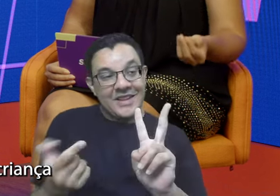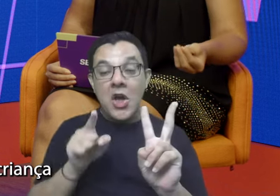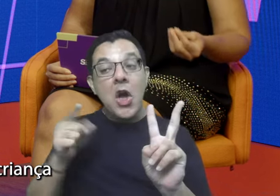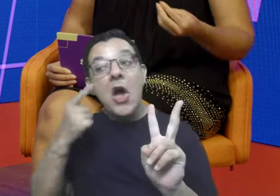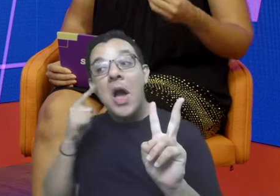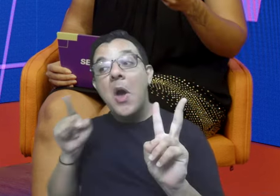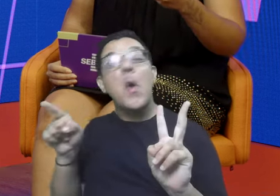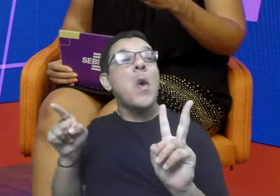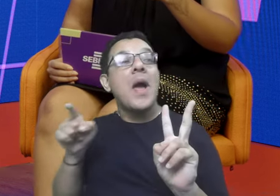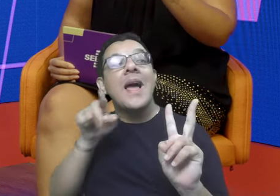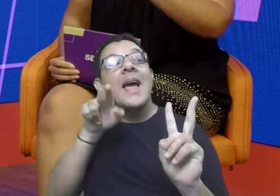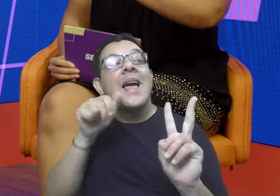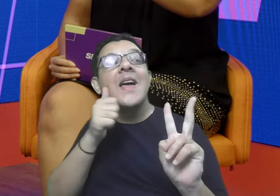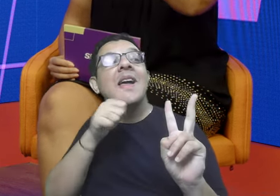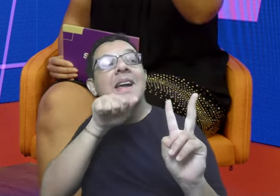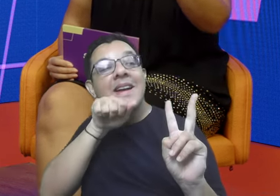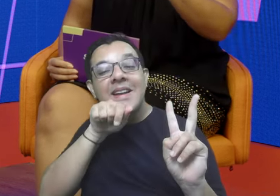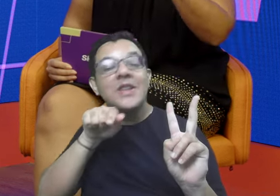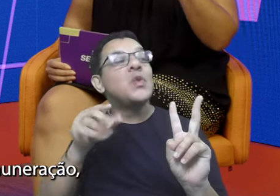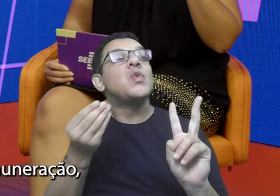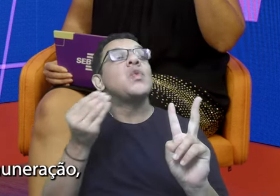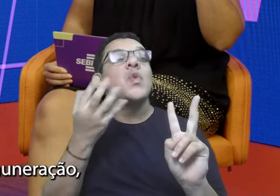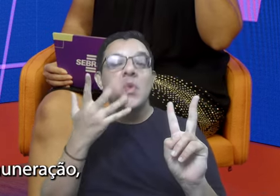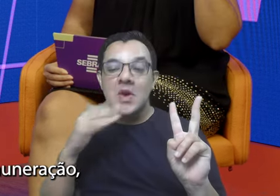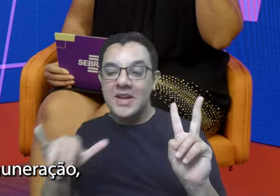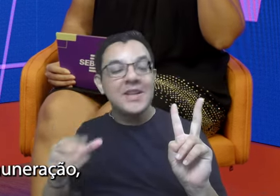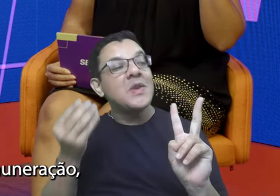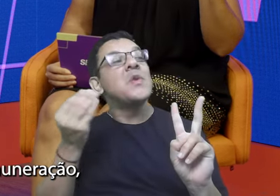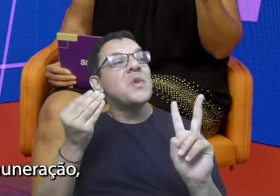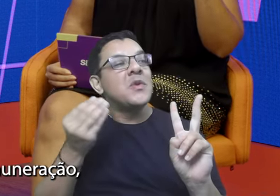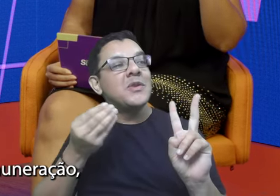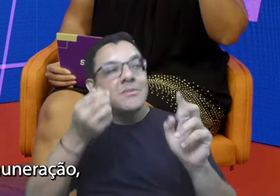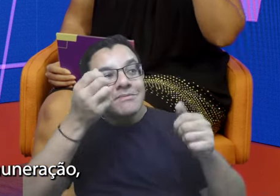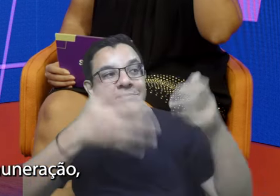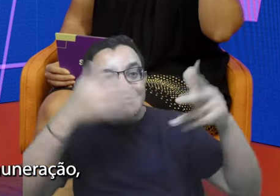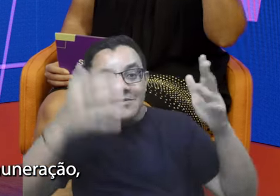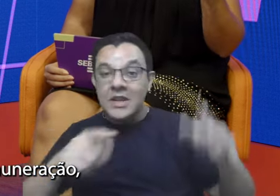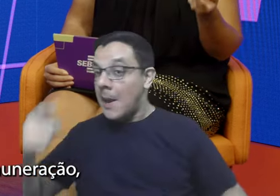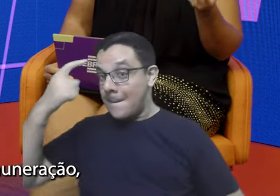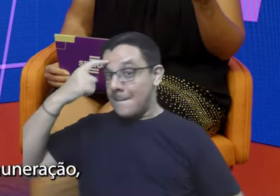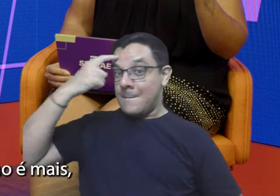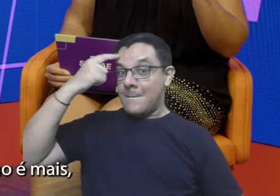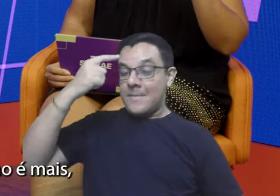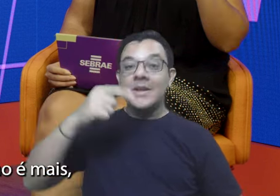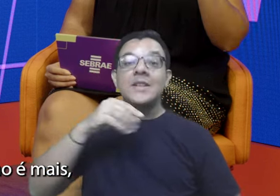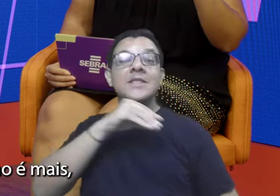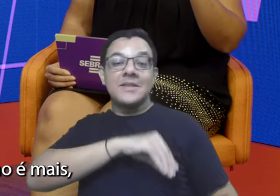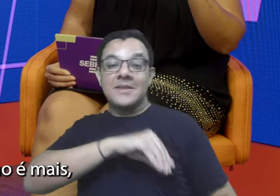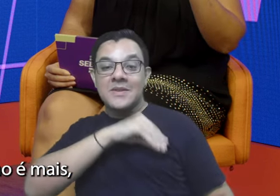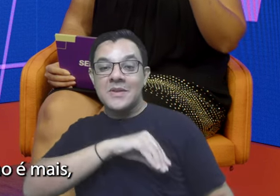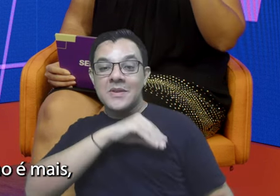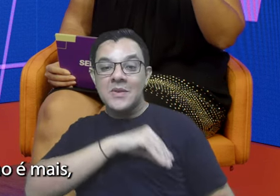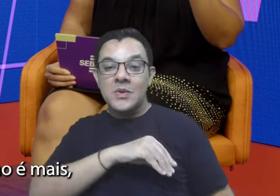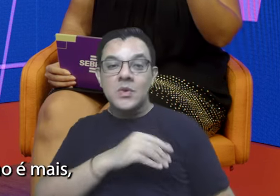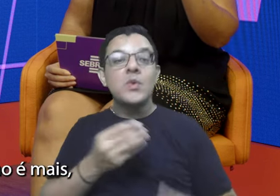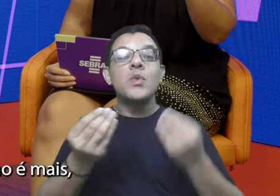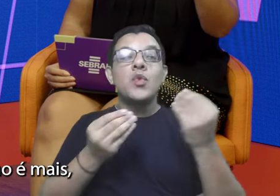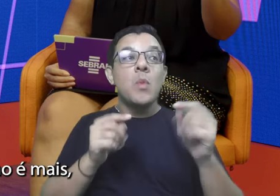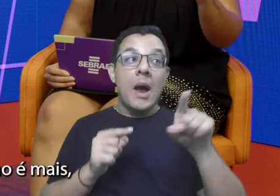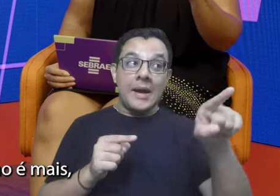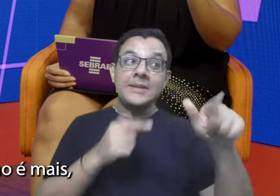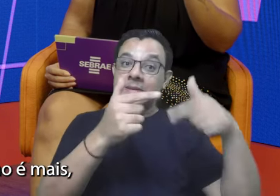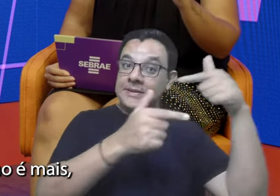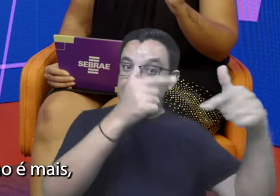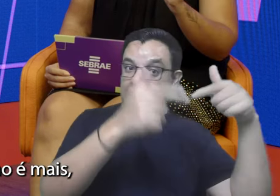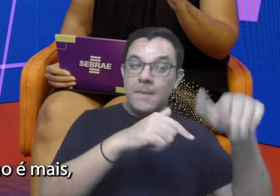uma criança olhando PR PR que ela ainda não tinha essa noção de remuneração essa noção de que ah esse